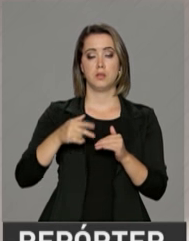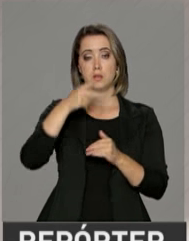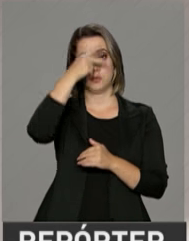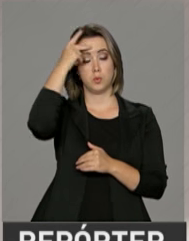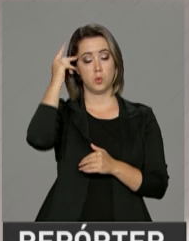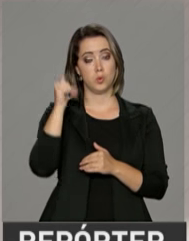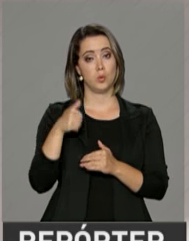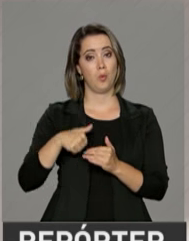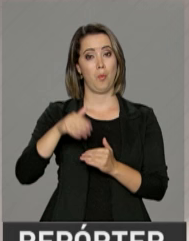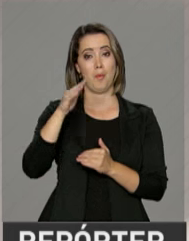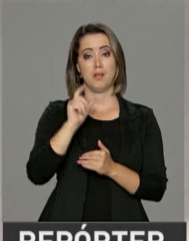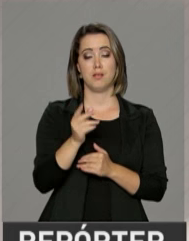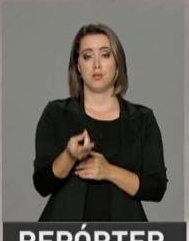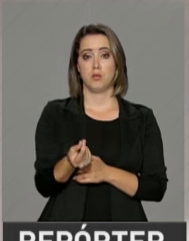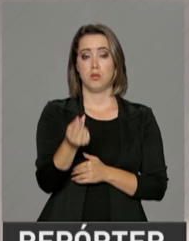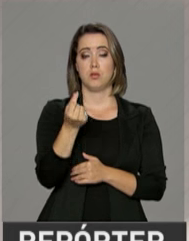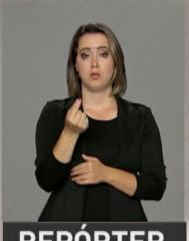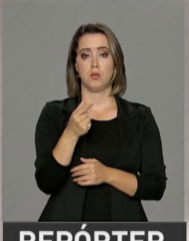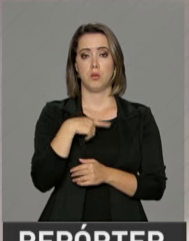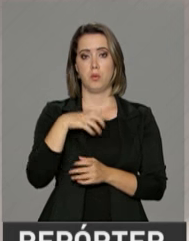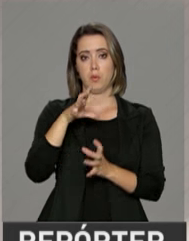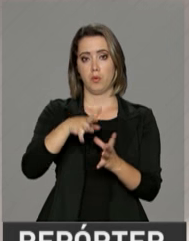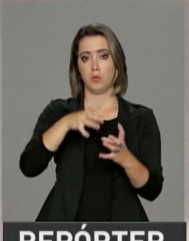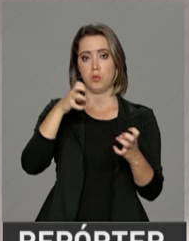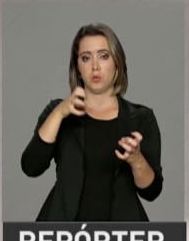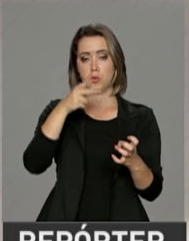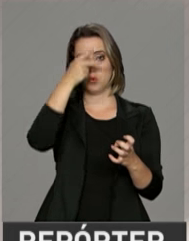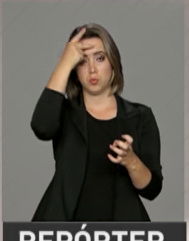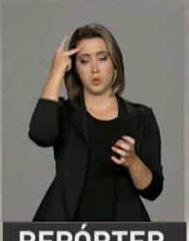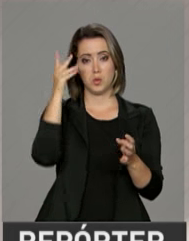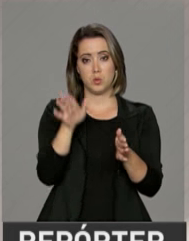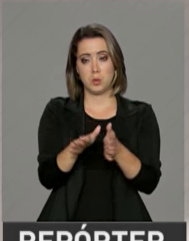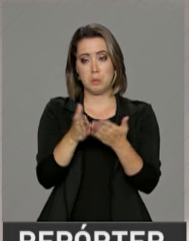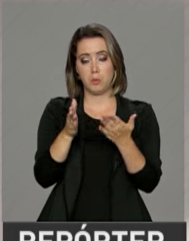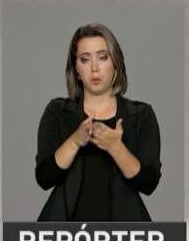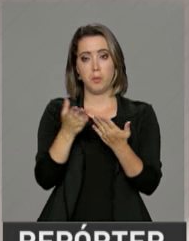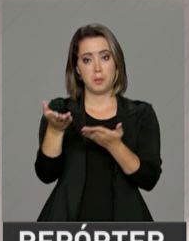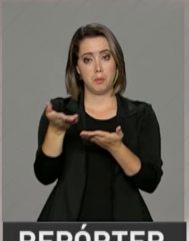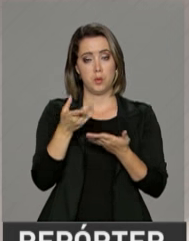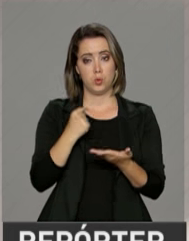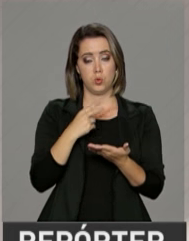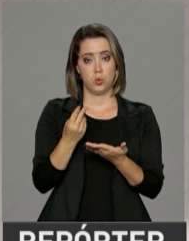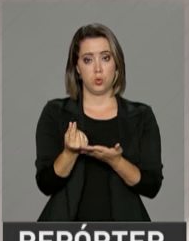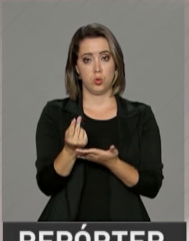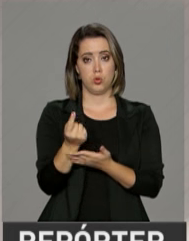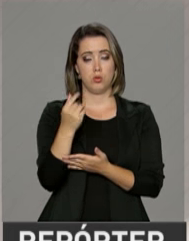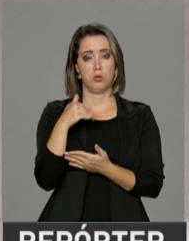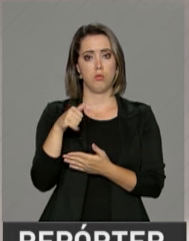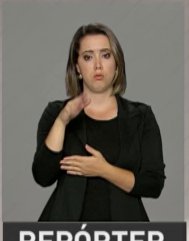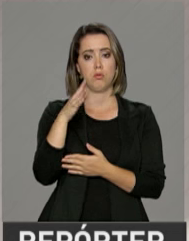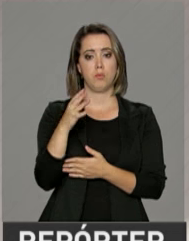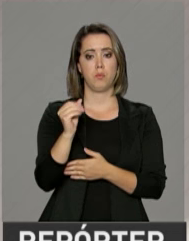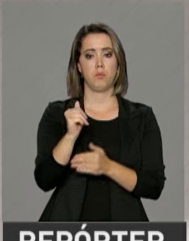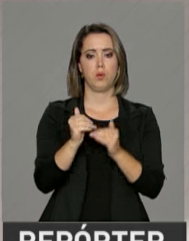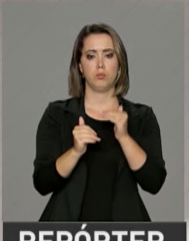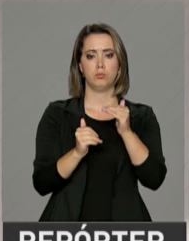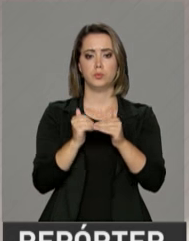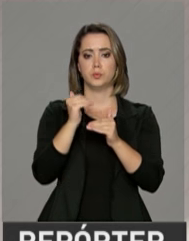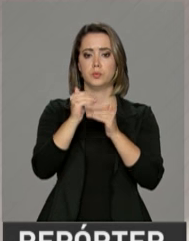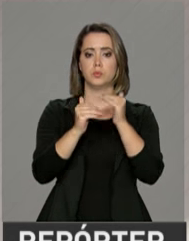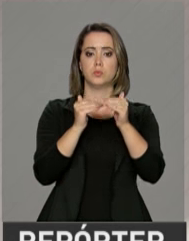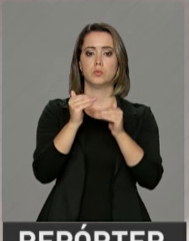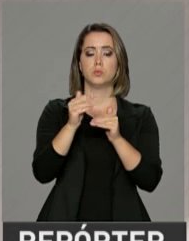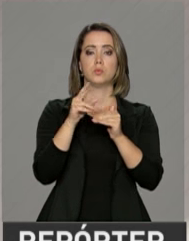de 2020, a idade para idosos de baixa renda solicitarem o benefício vai aumentar de forma